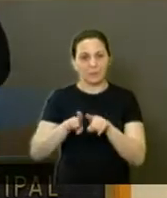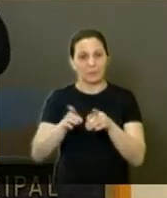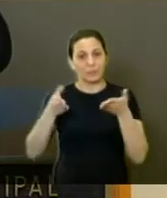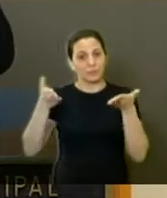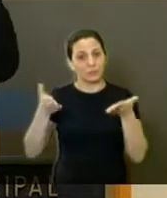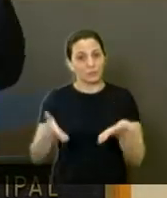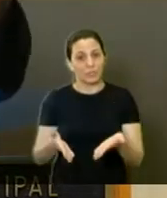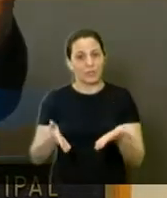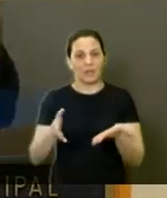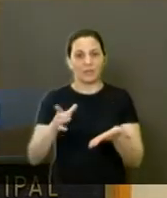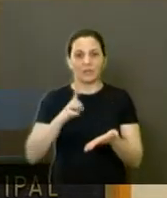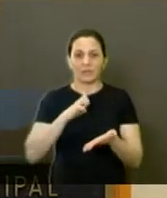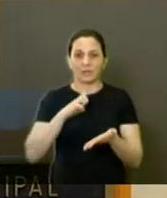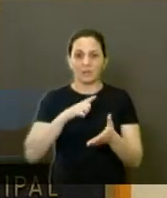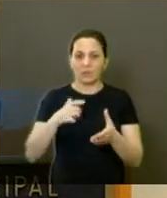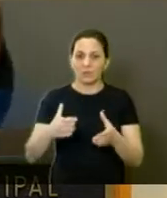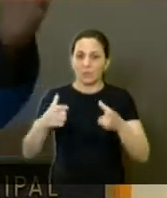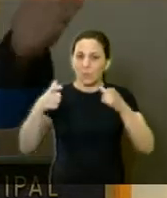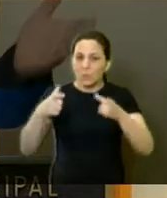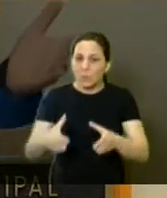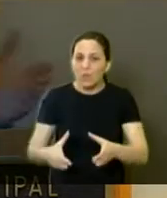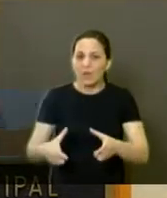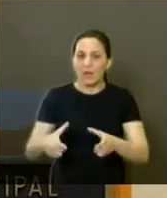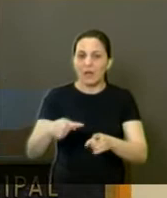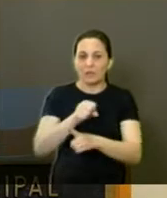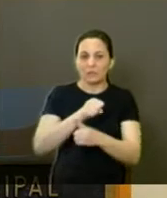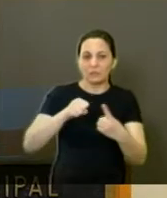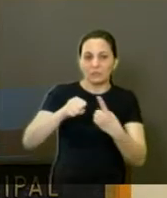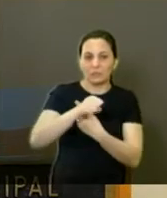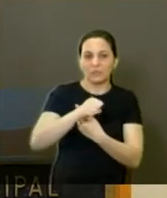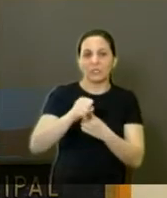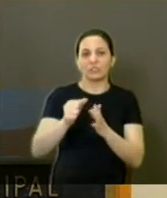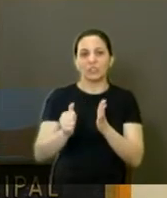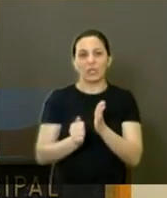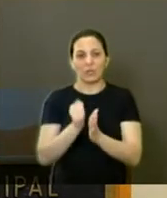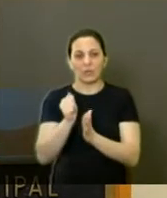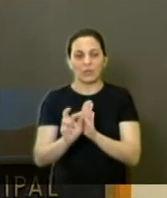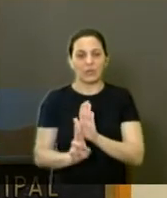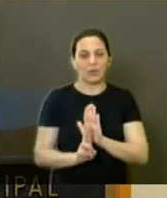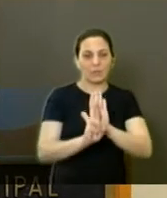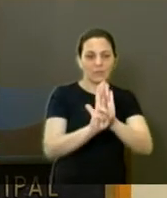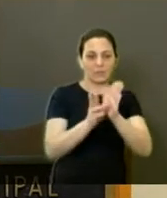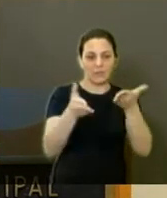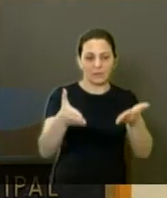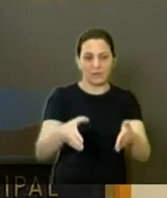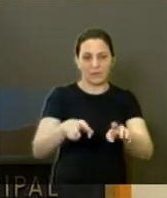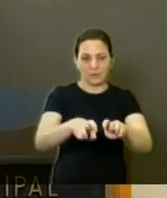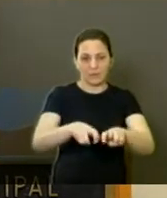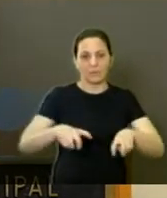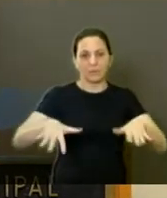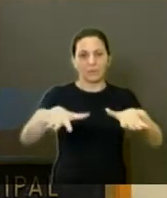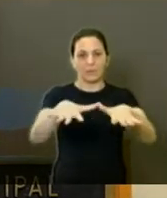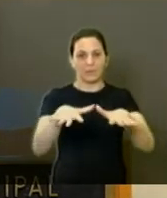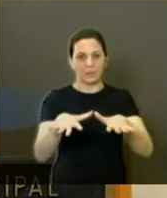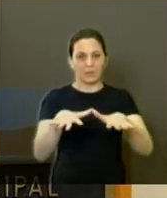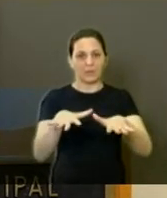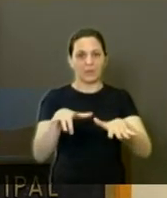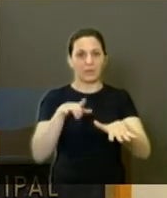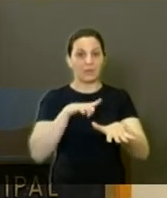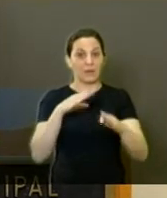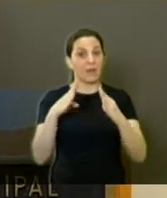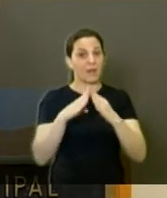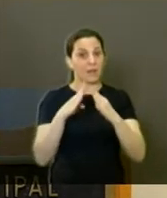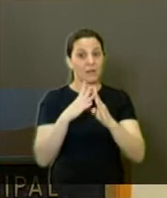estamos no seio da mais pura sociedade araraquarense aqui representada, podemos falar que estamos em